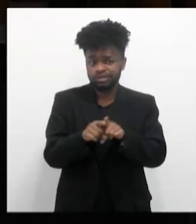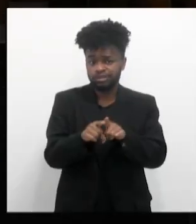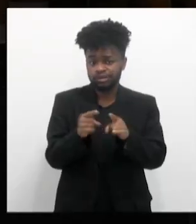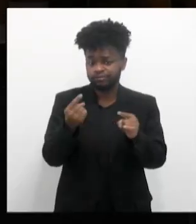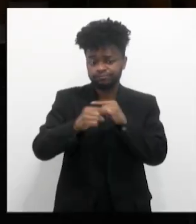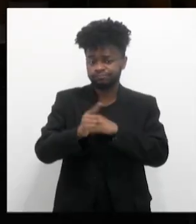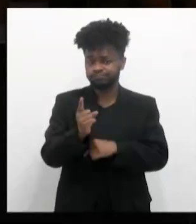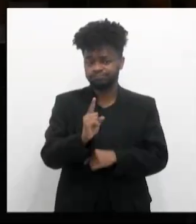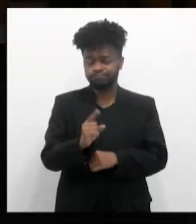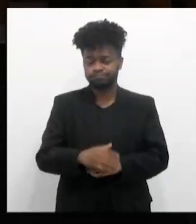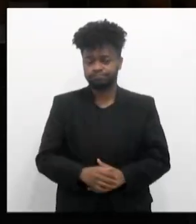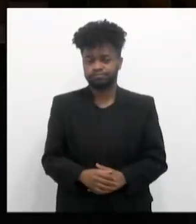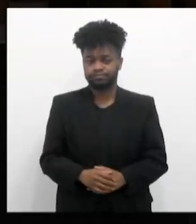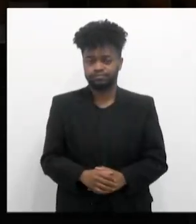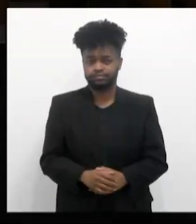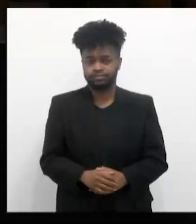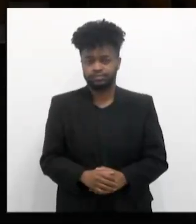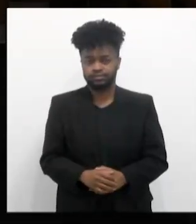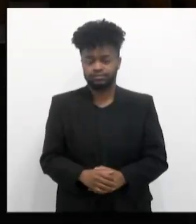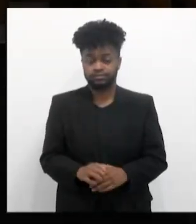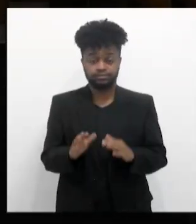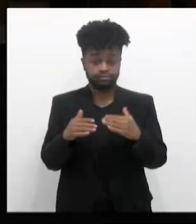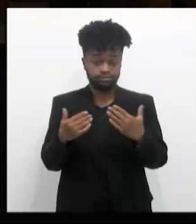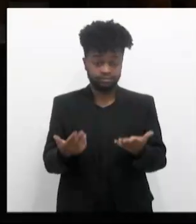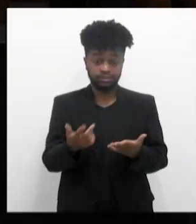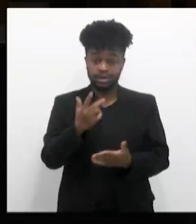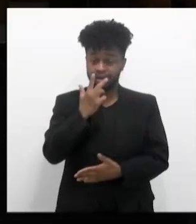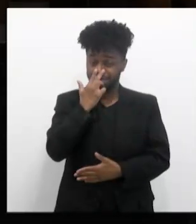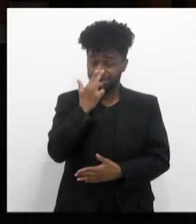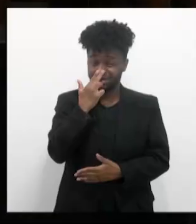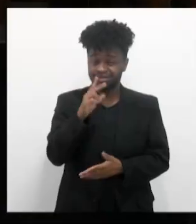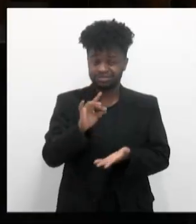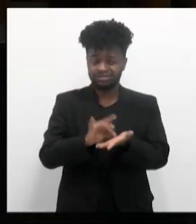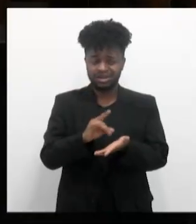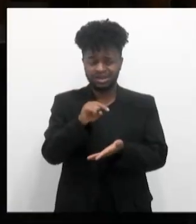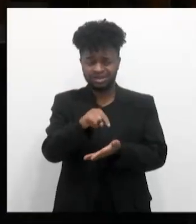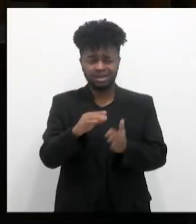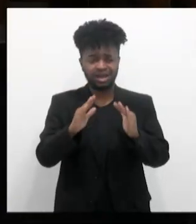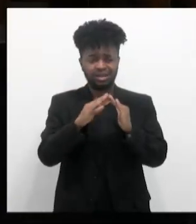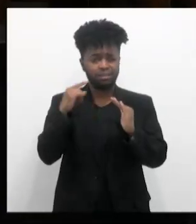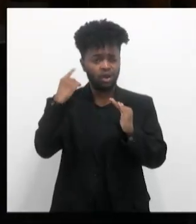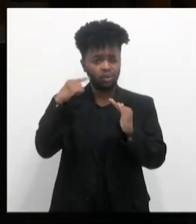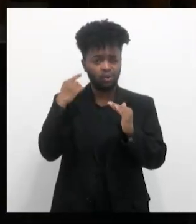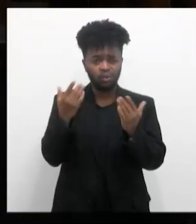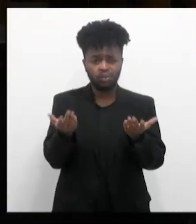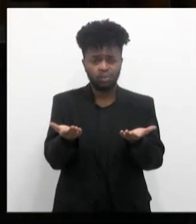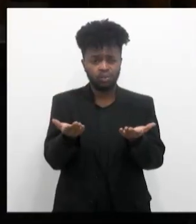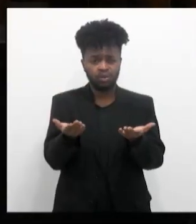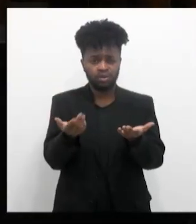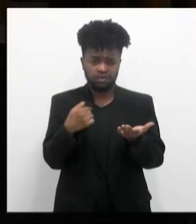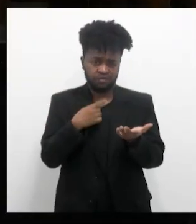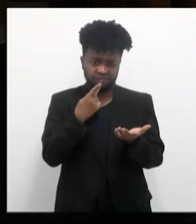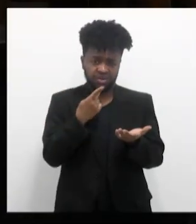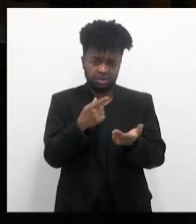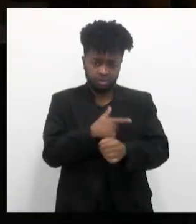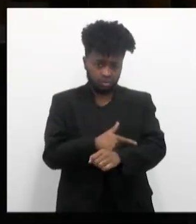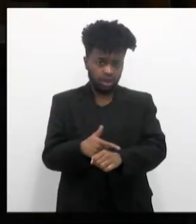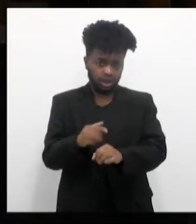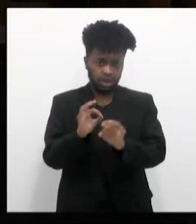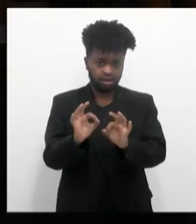vale nada. Então, parece uma casa de malucos, para ser gentil,